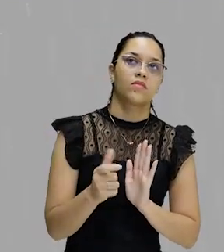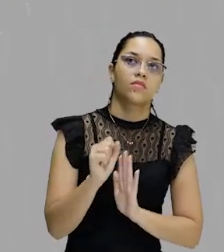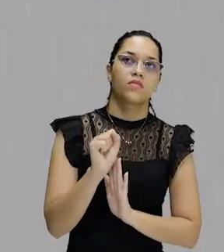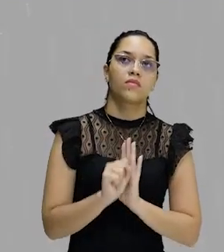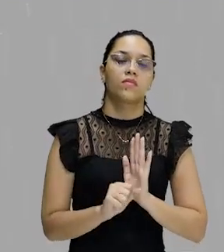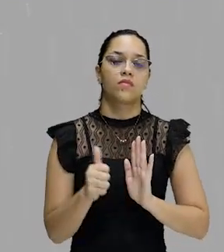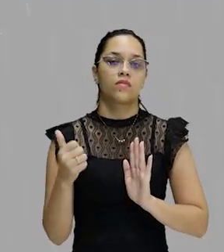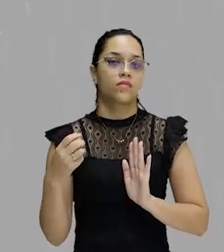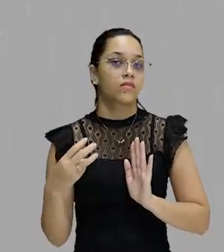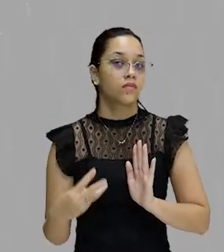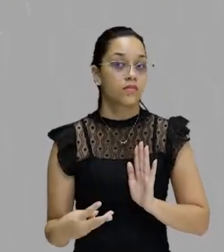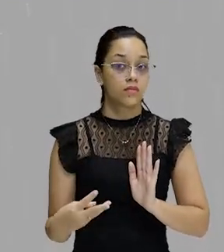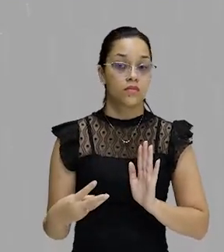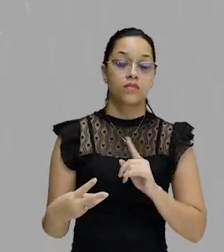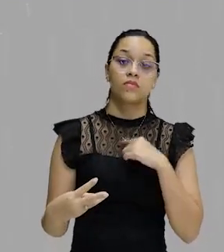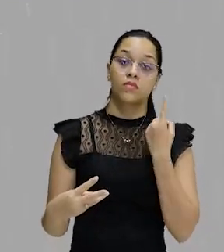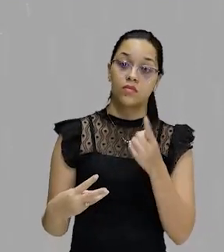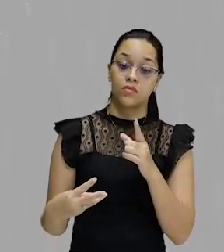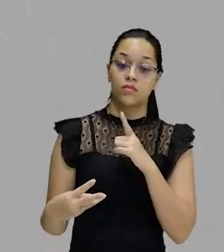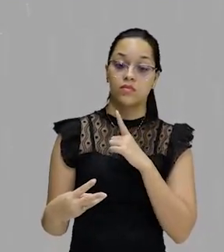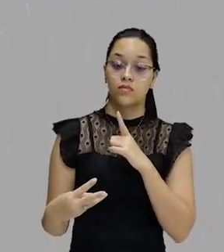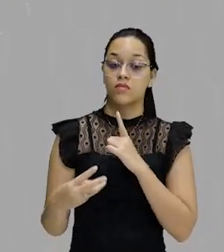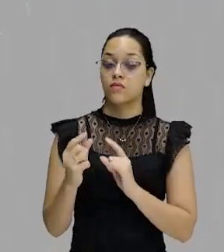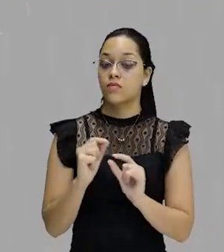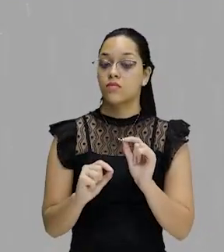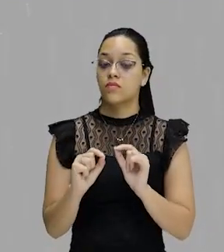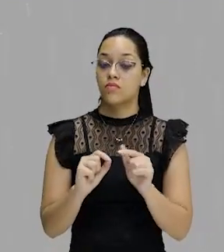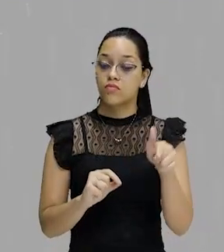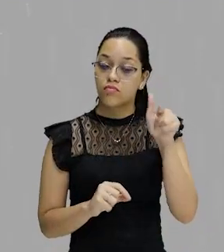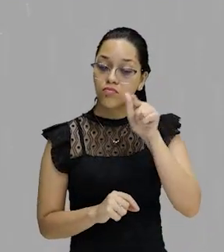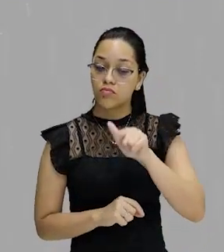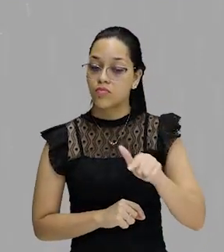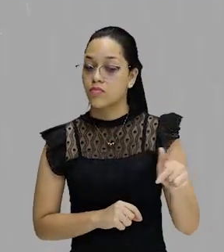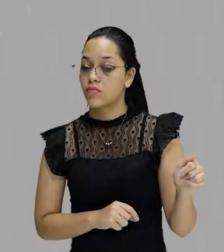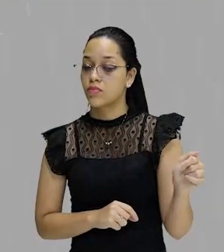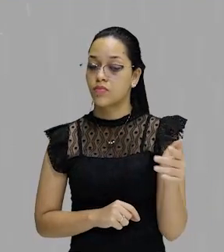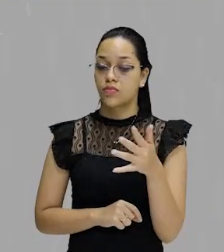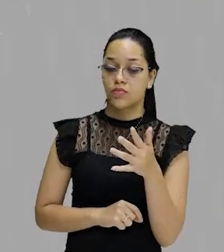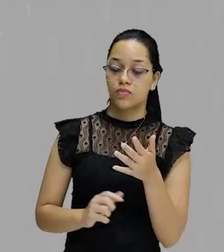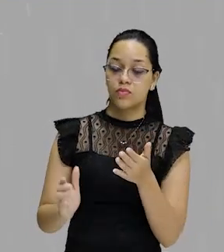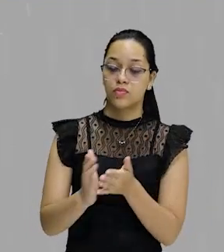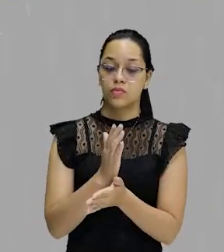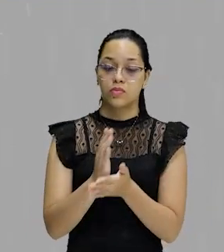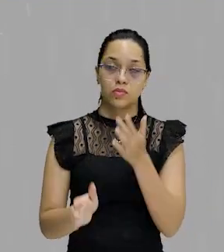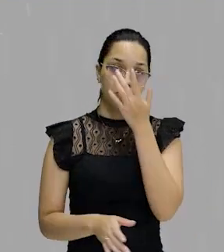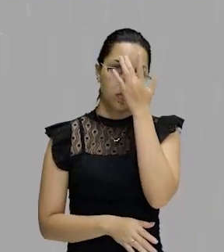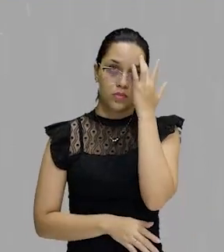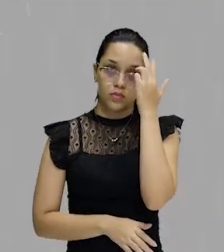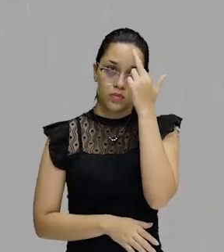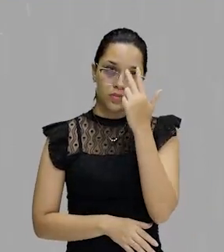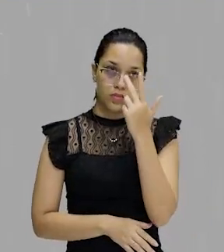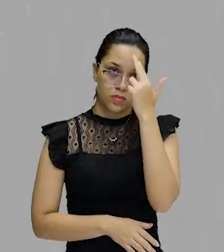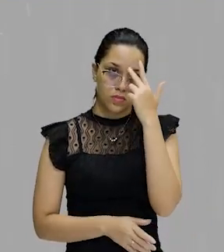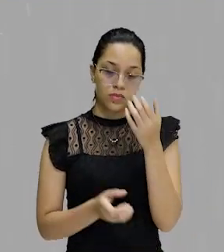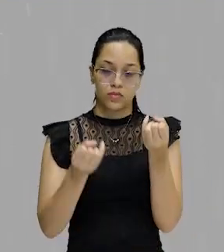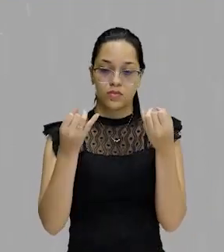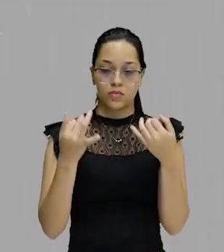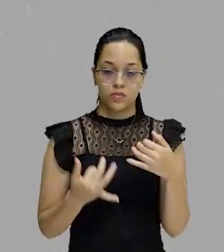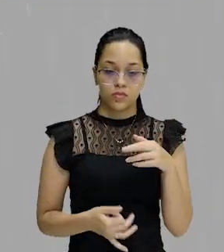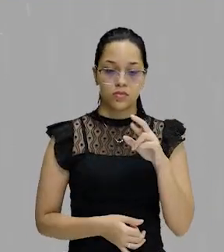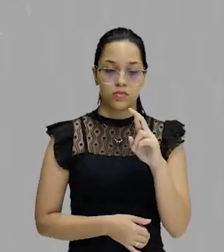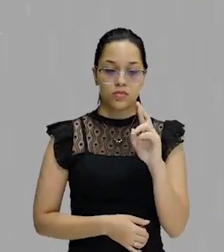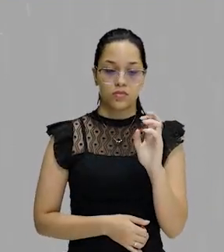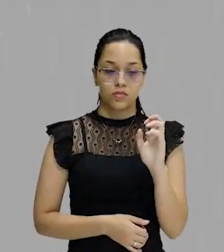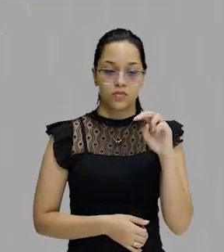século XIII, onde nós teremos uma rearticulação, ou que alguns historiadores chamam de renascimento